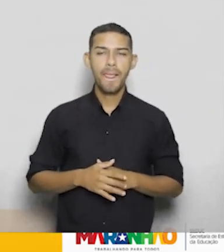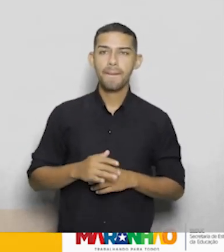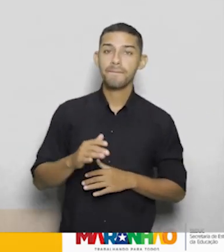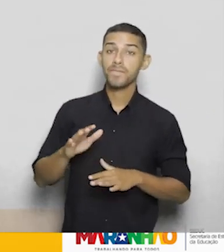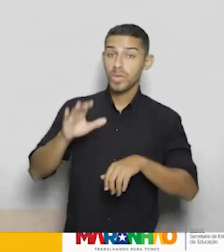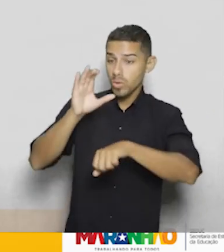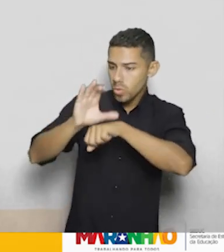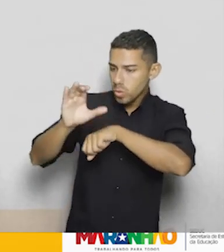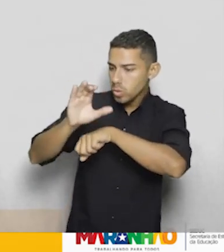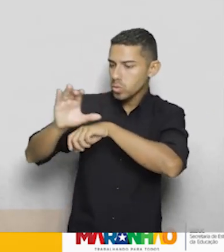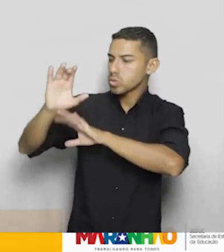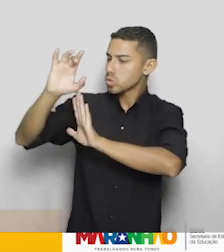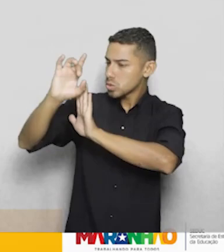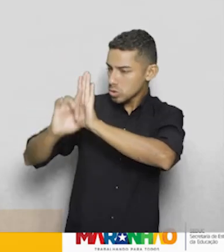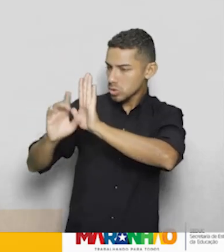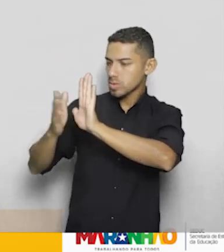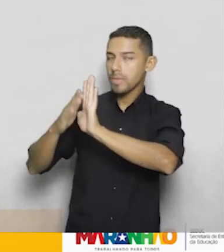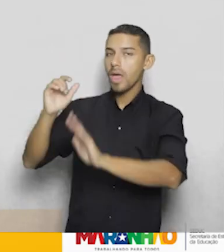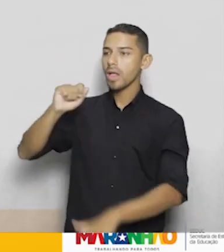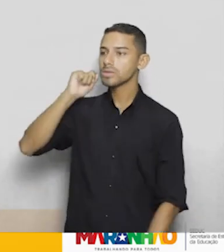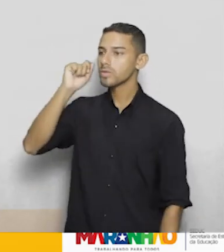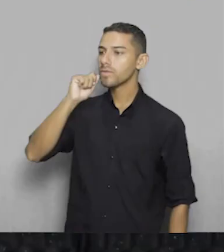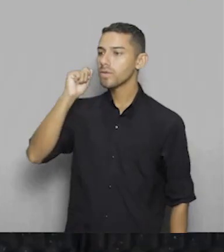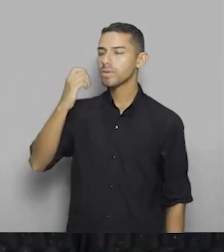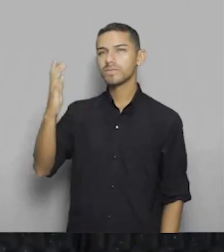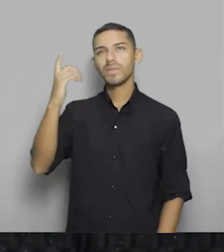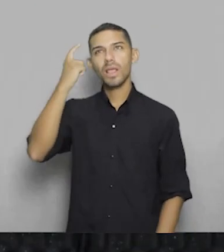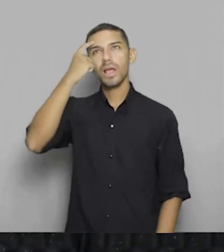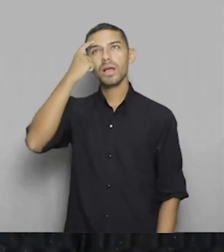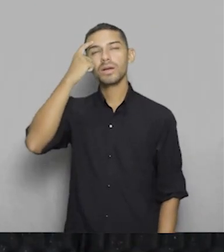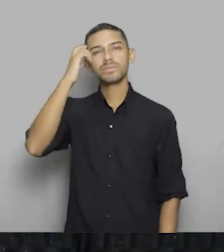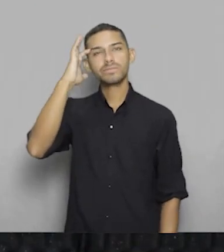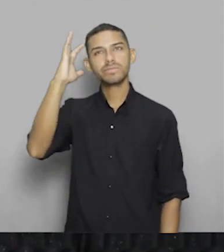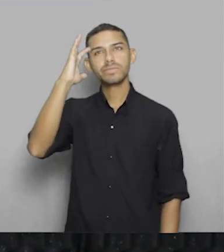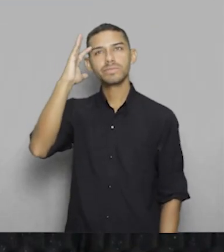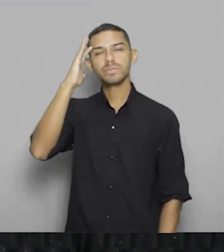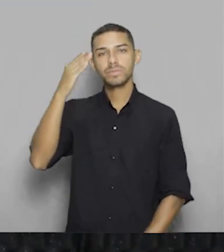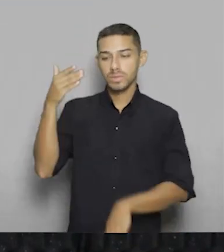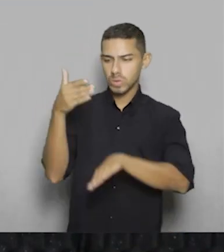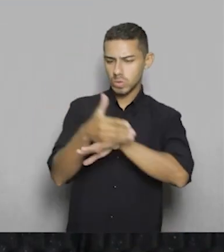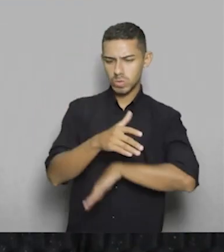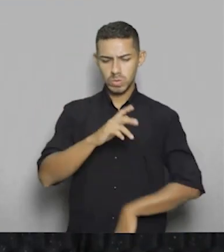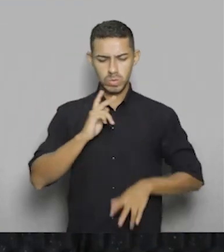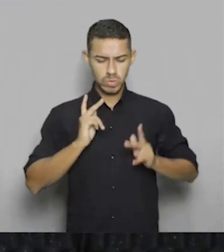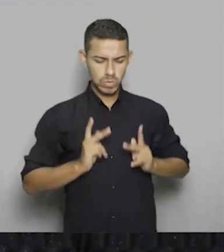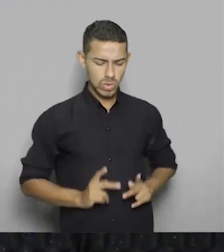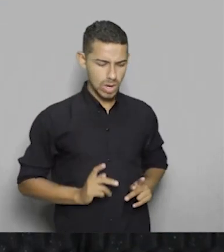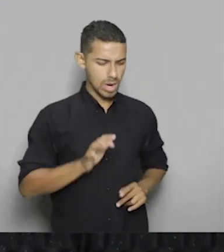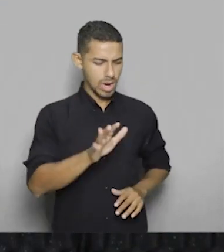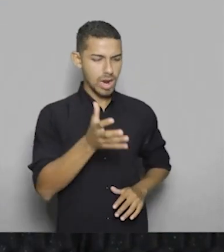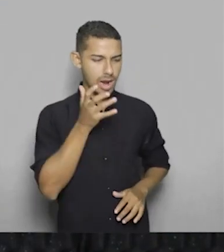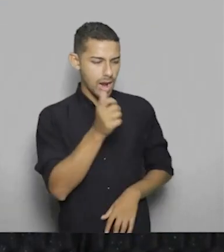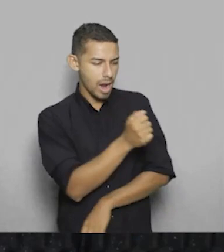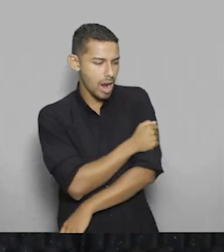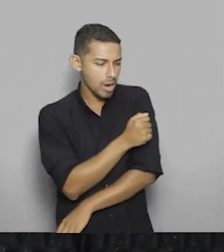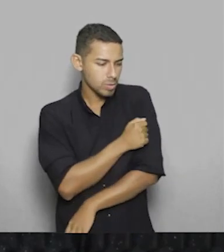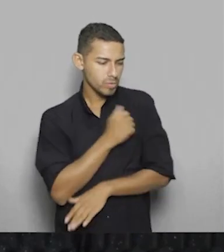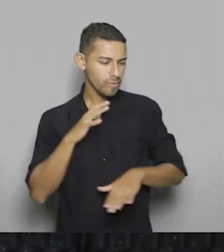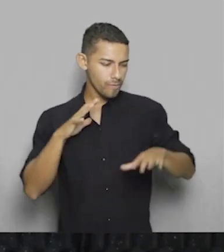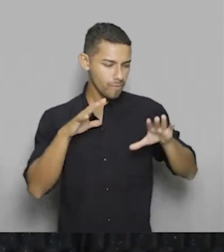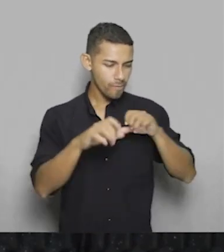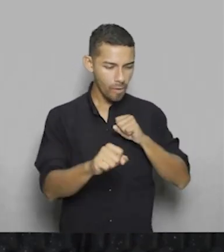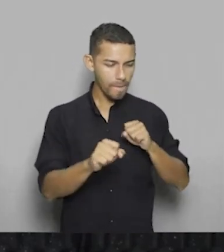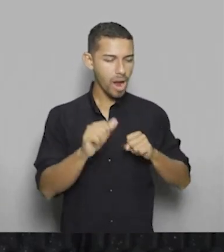do curso de Direito, por exemplo, você vê exatamente, você entra com uma postura e quando você entra, chega lá dentro,